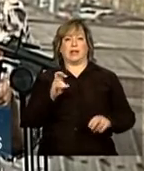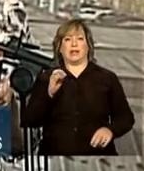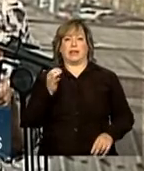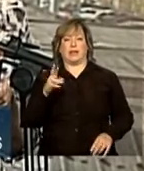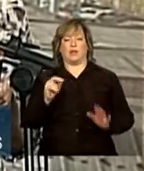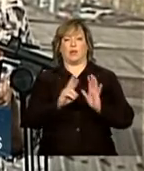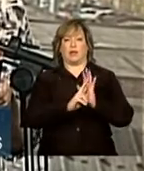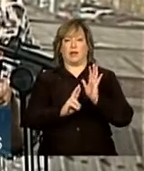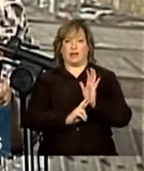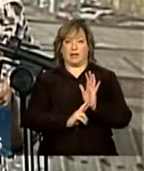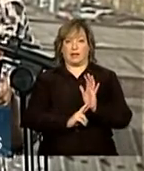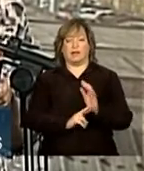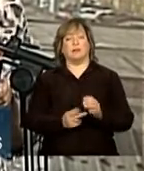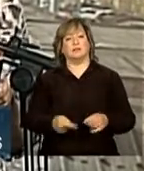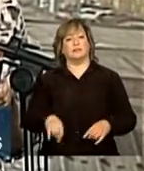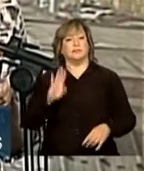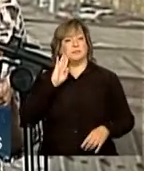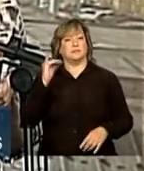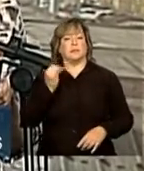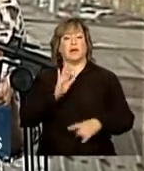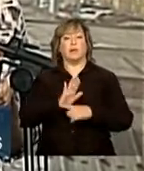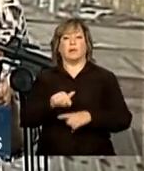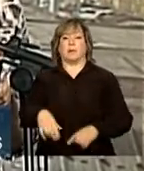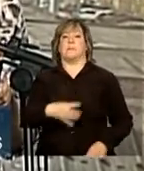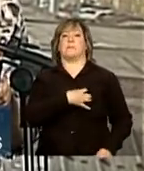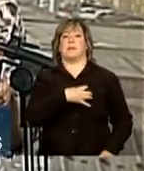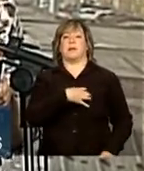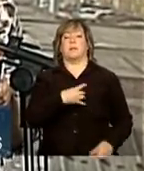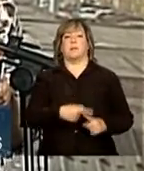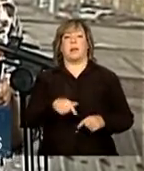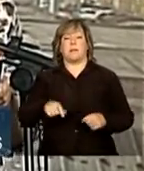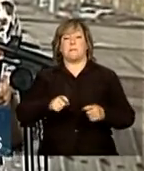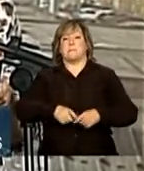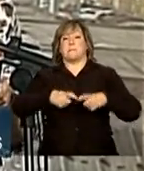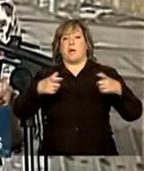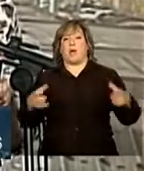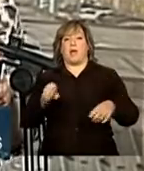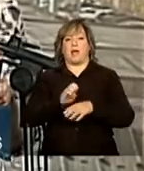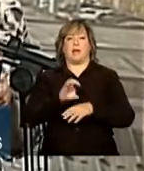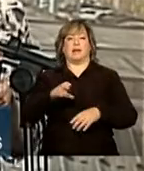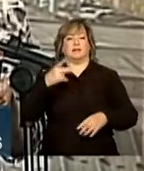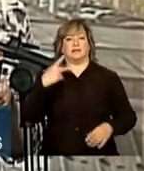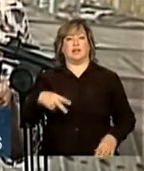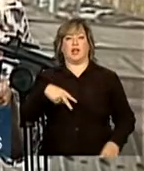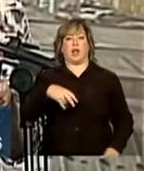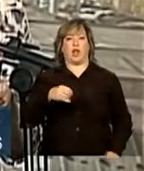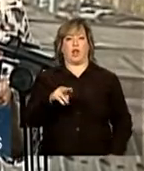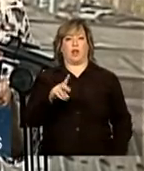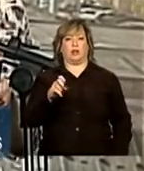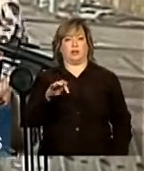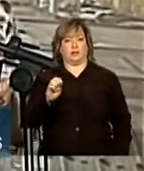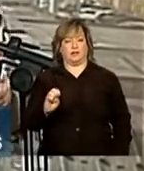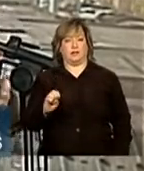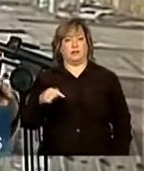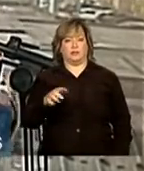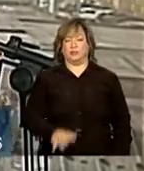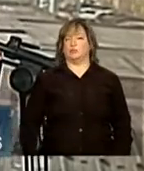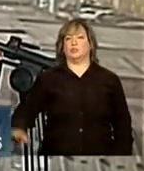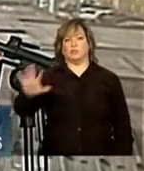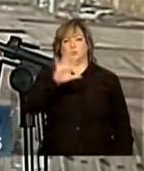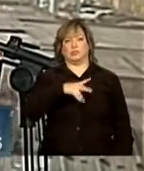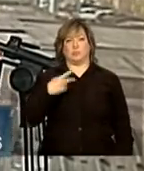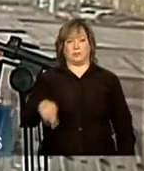beneficiam a Bahia. Por que que beneficia a Bahia? A Bahia é o maior estado do Nordeste. No Nordeste do nosso